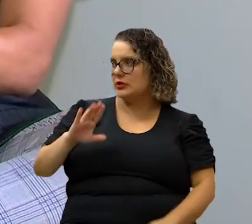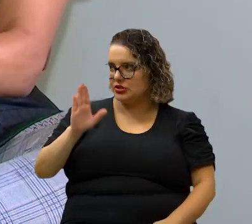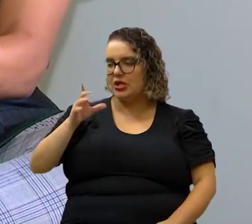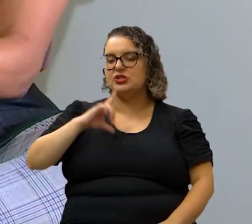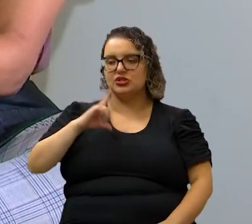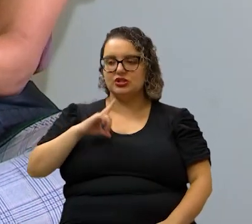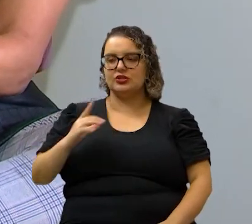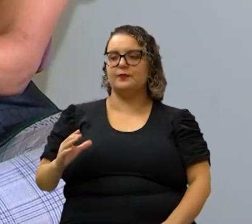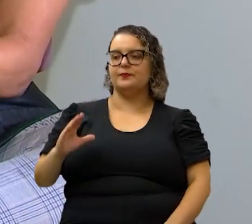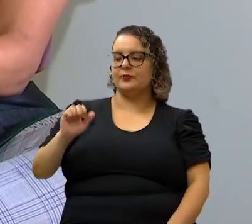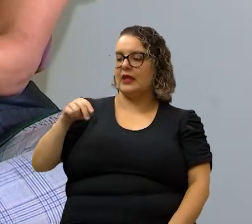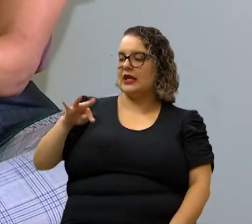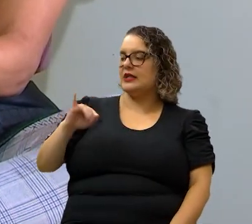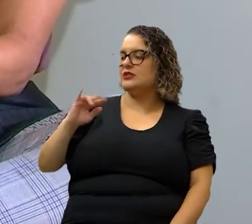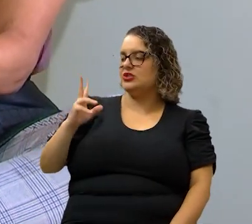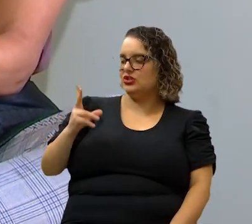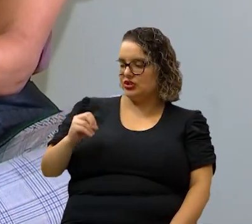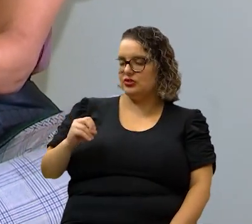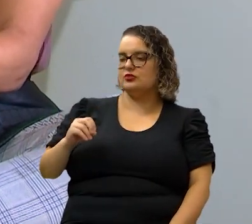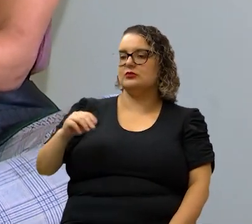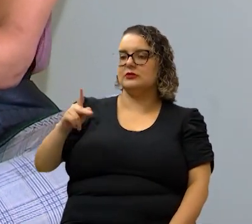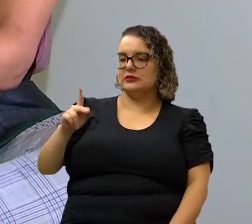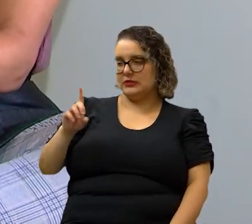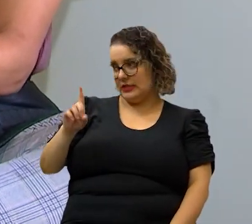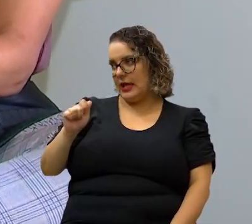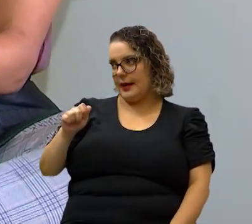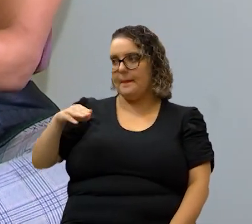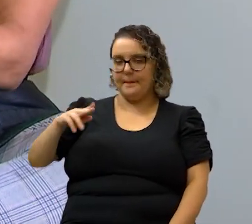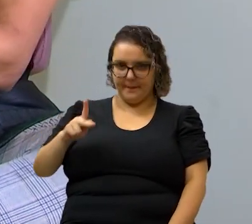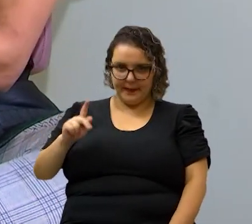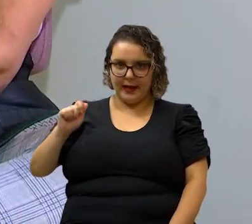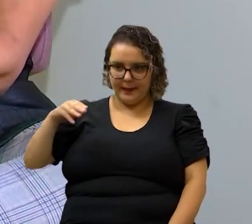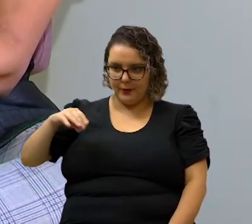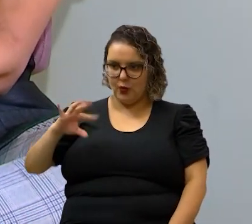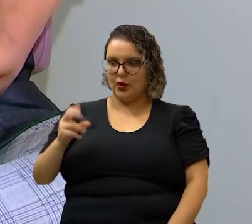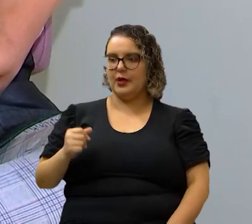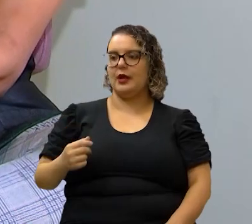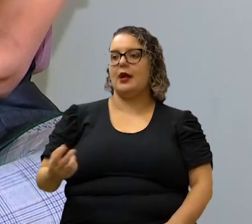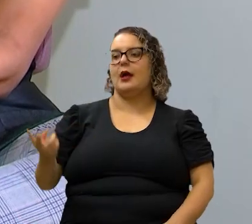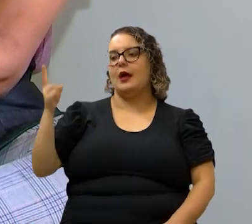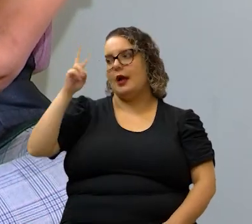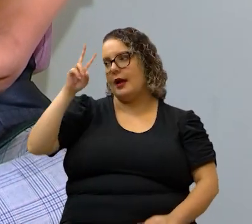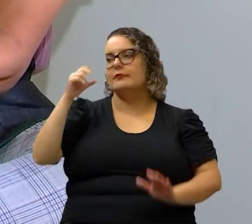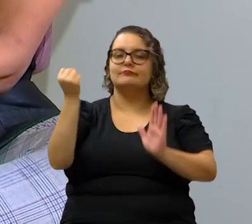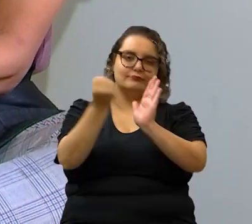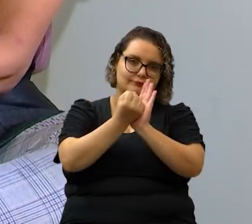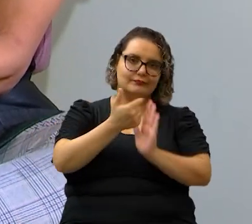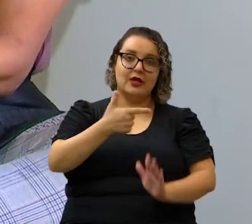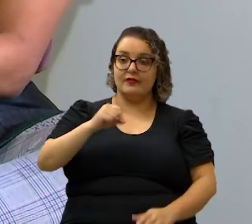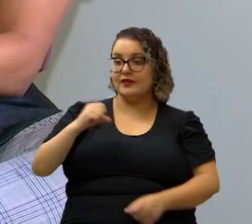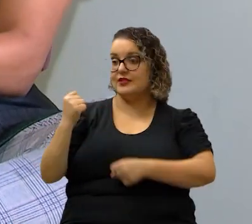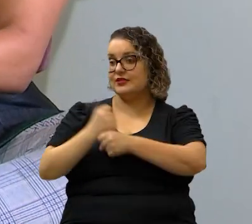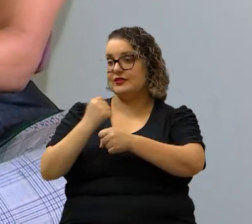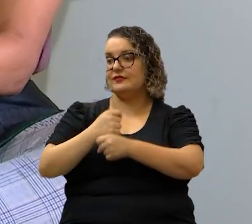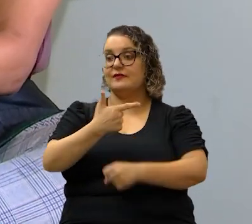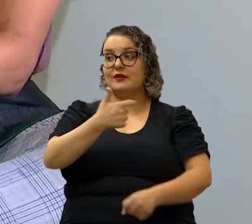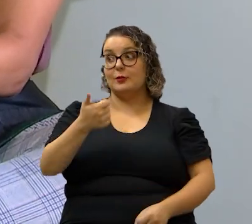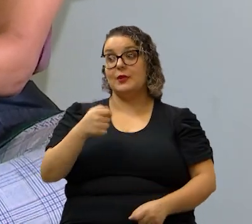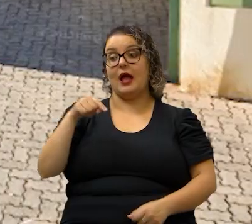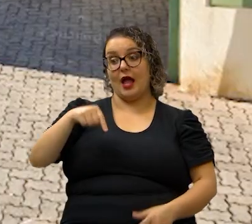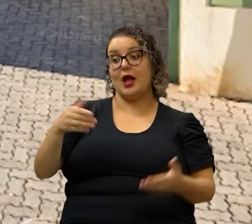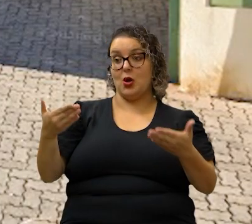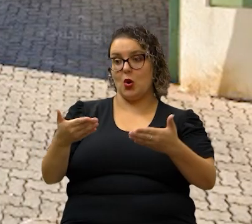espaço chamava Cantinho da Pamonha, né? Então nós temos uma história aí, juntando a marca Cantinho da Pamonha de 20 anos, vai fazer 21